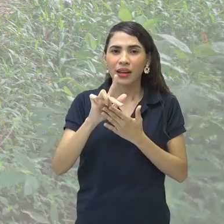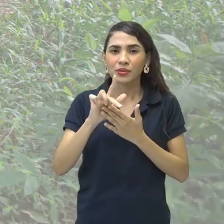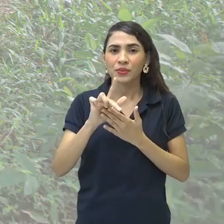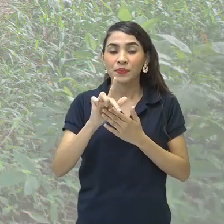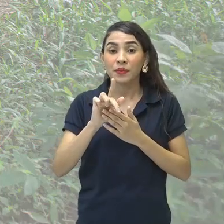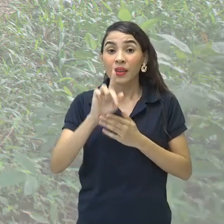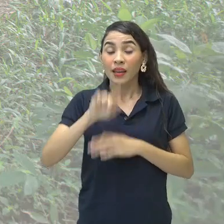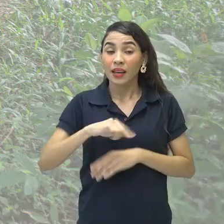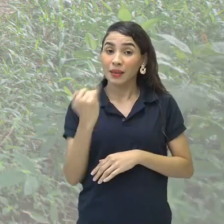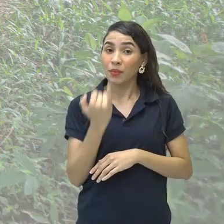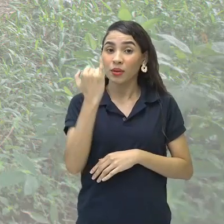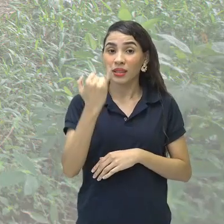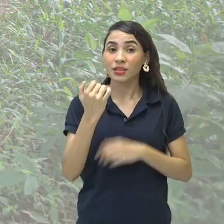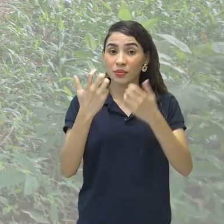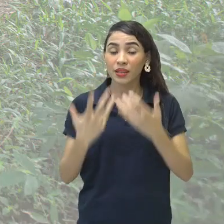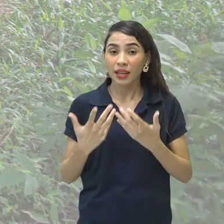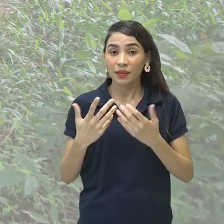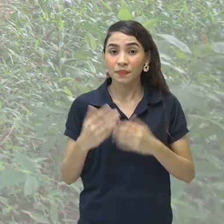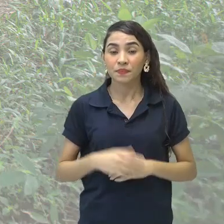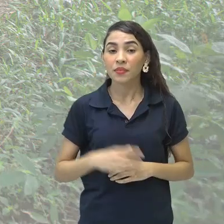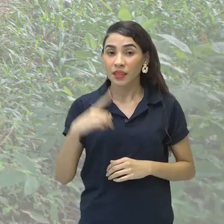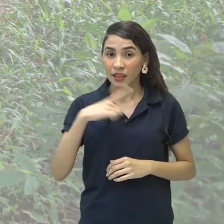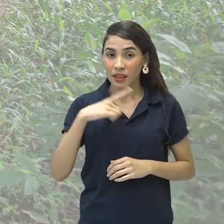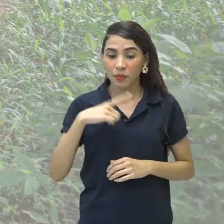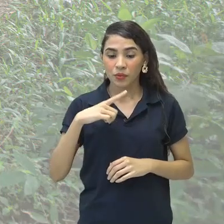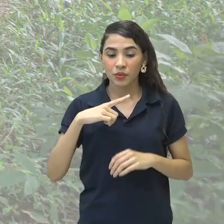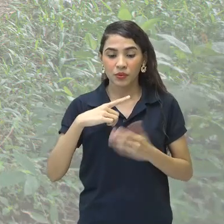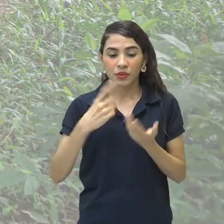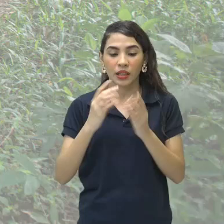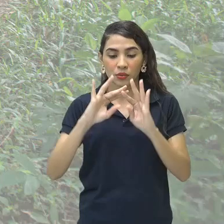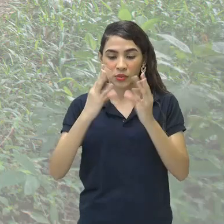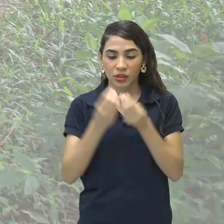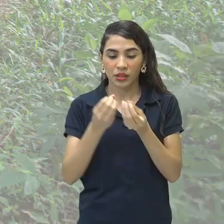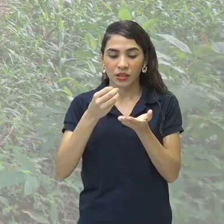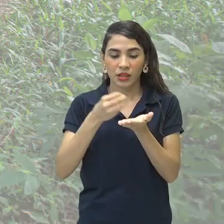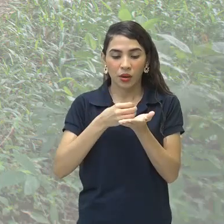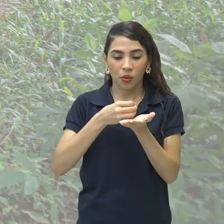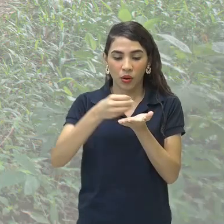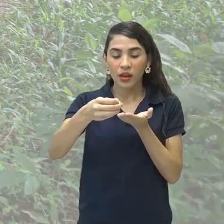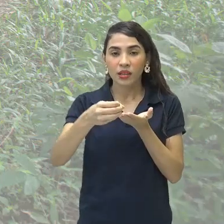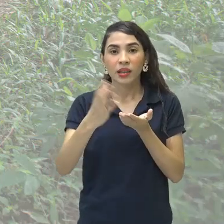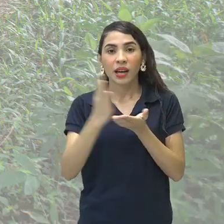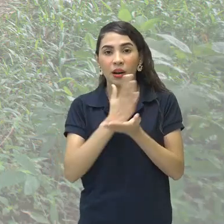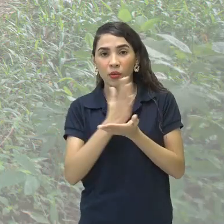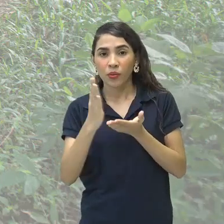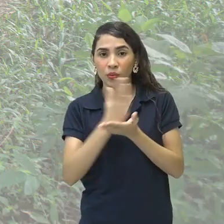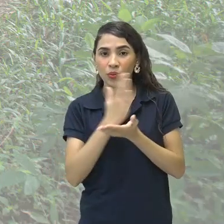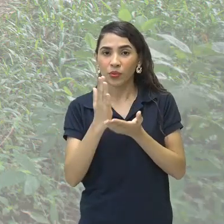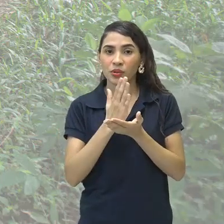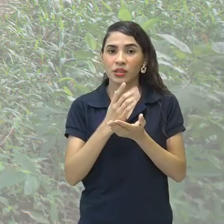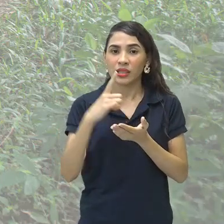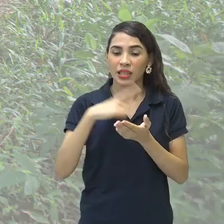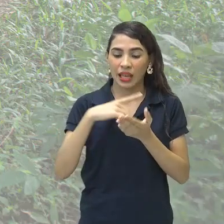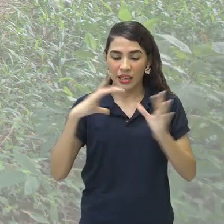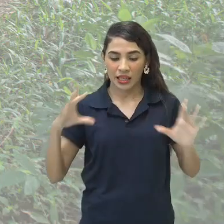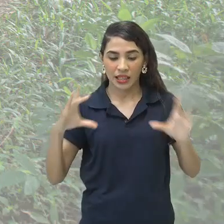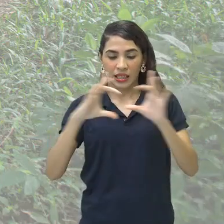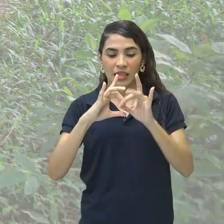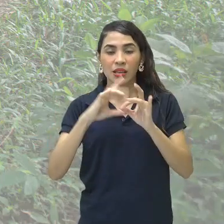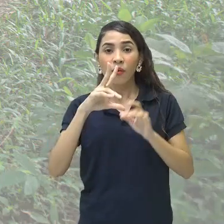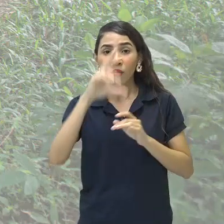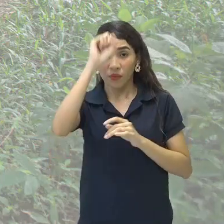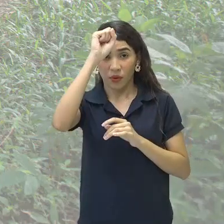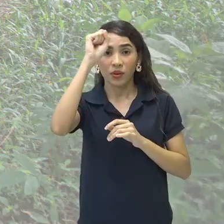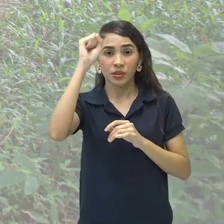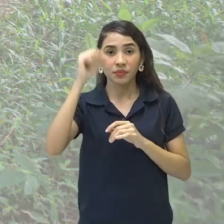falar para vocês que, como nós temos compostos orgânicos, né? Alguns compostos orgânicos, por ter uma ligação muito